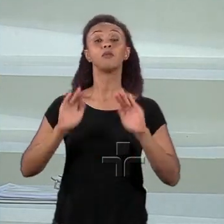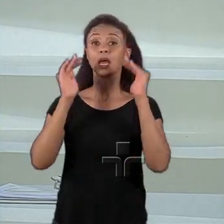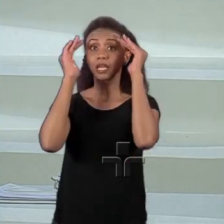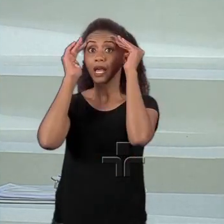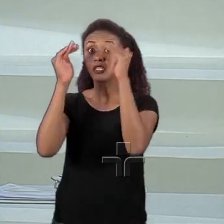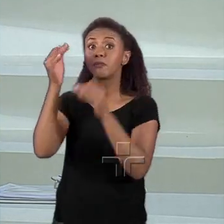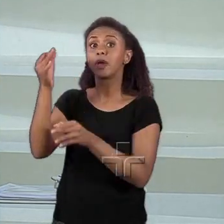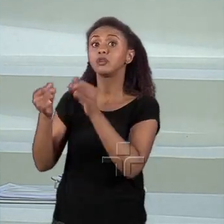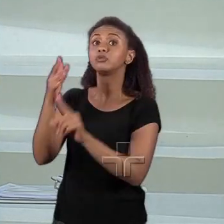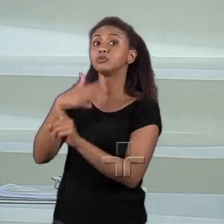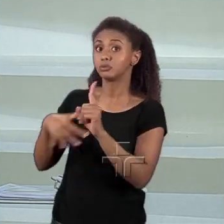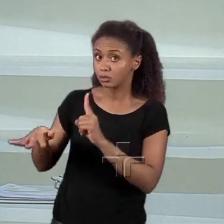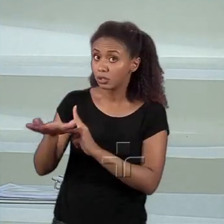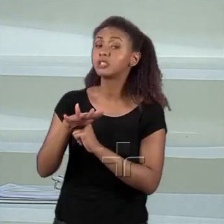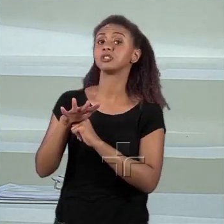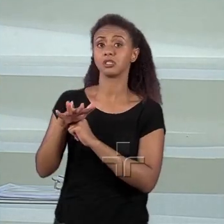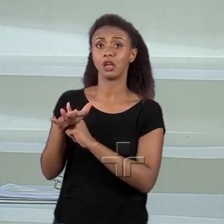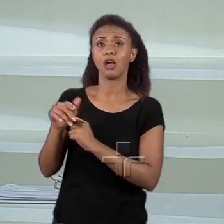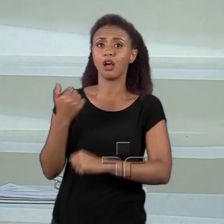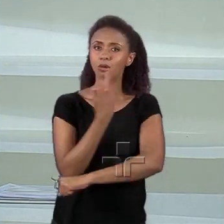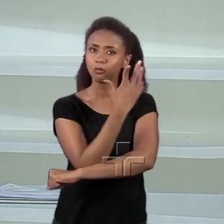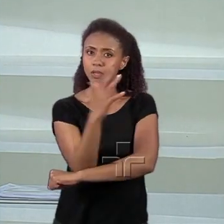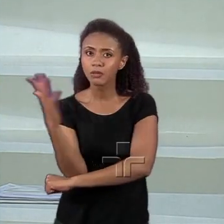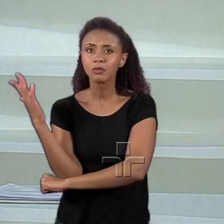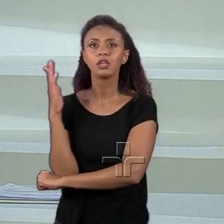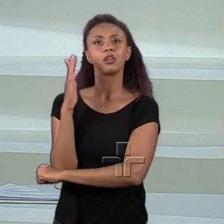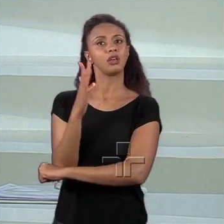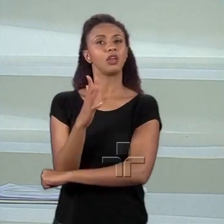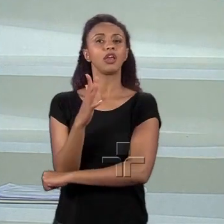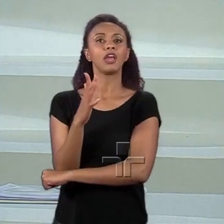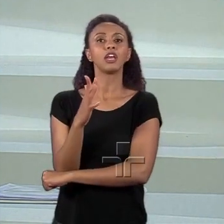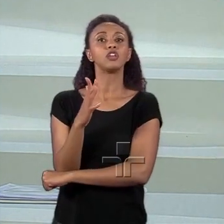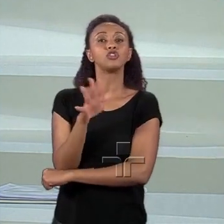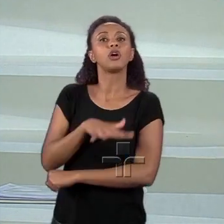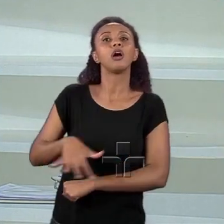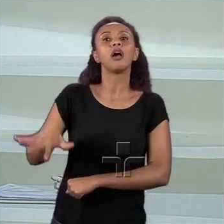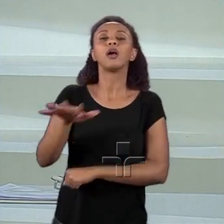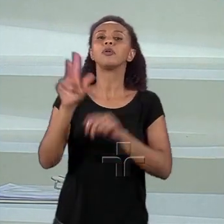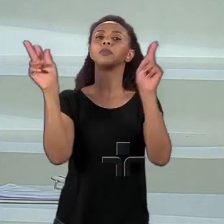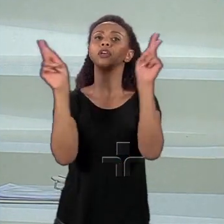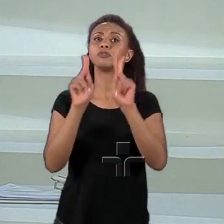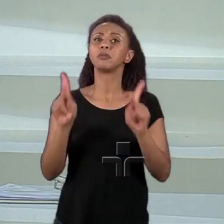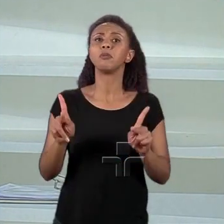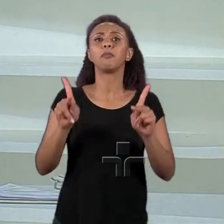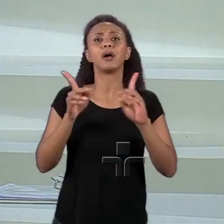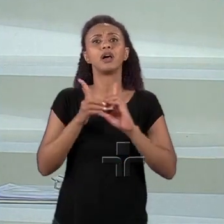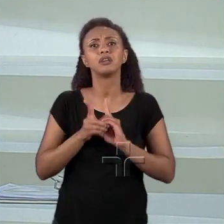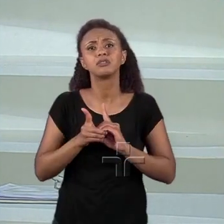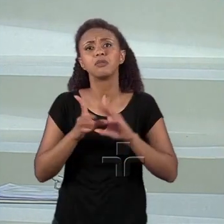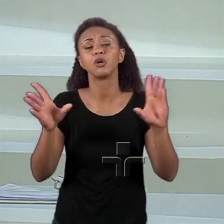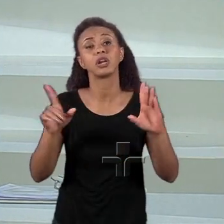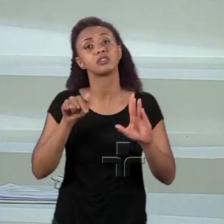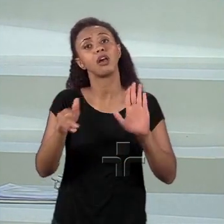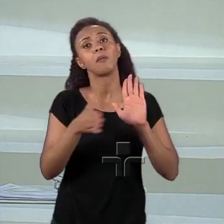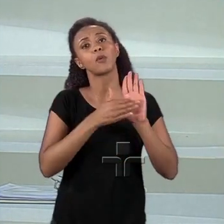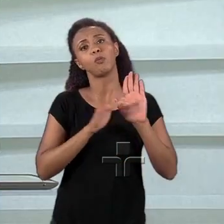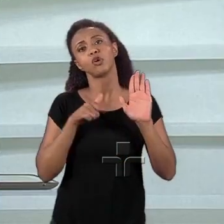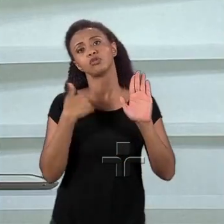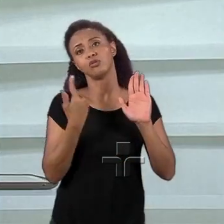justiça social e ao meio ambiente e num ambiente de cultura de paz e de democracia. É essa a nossa proposta para o